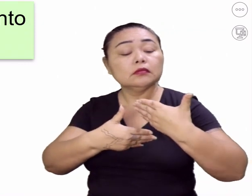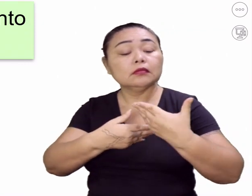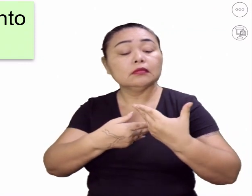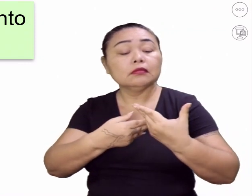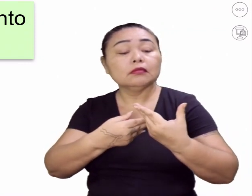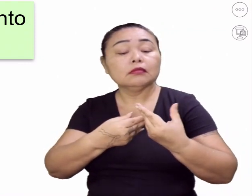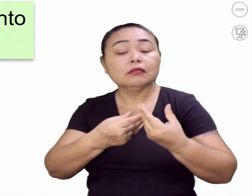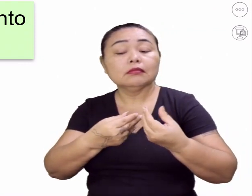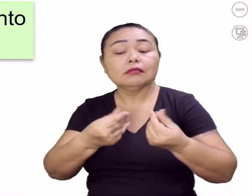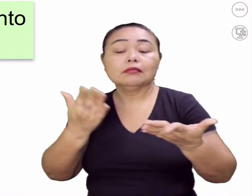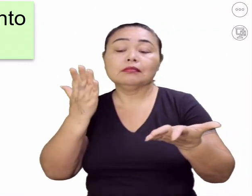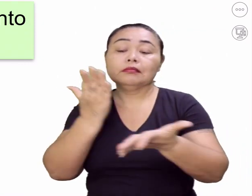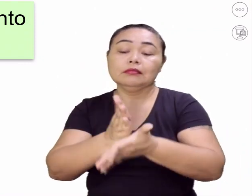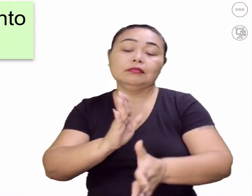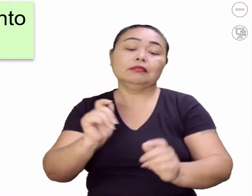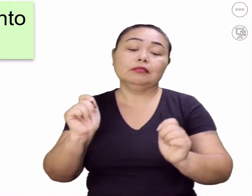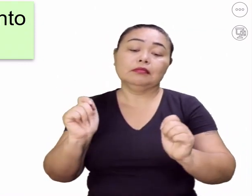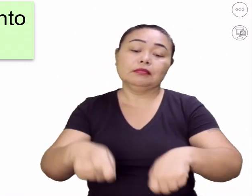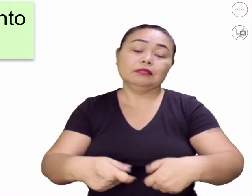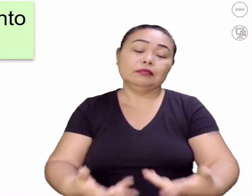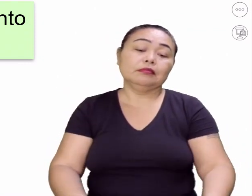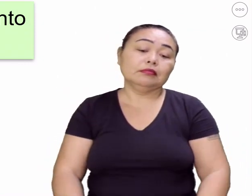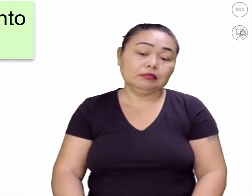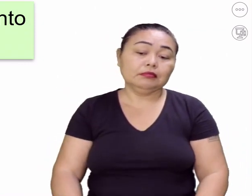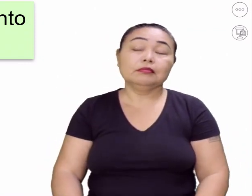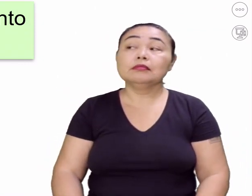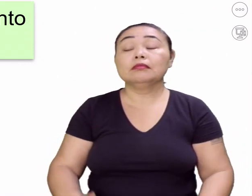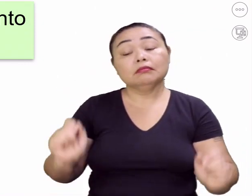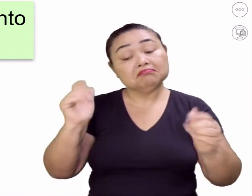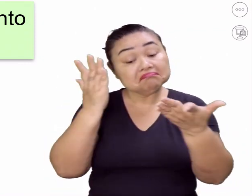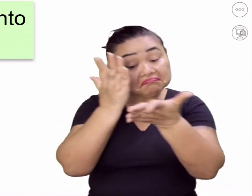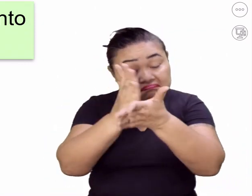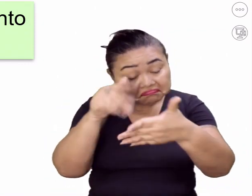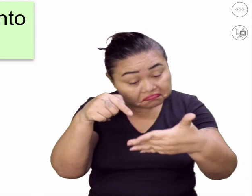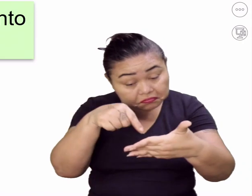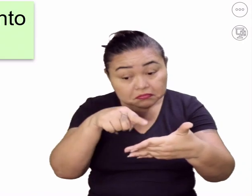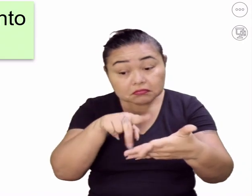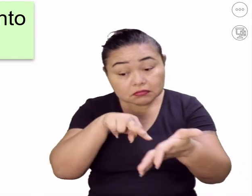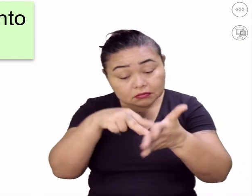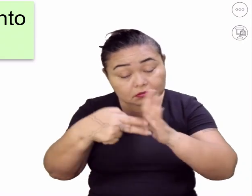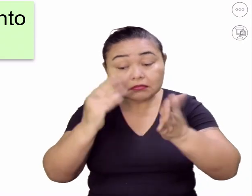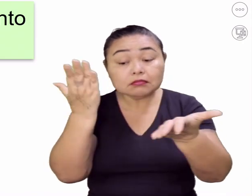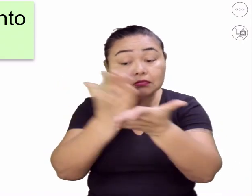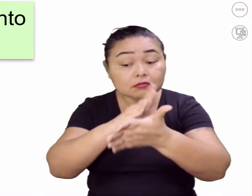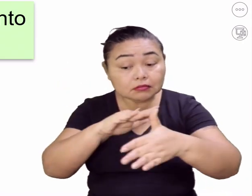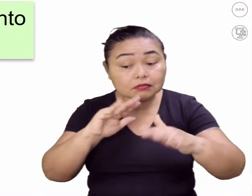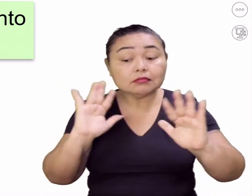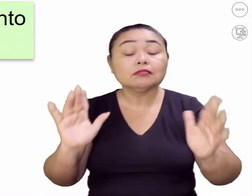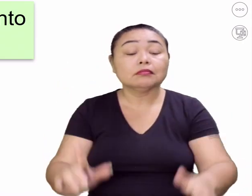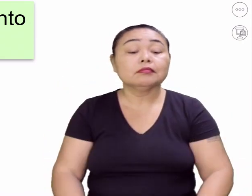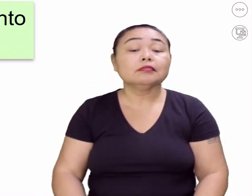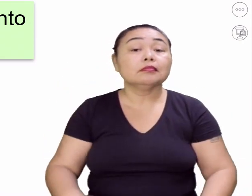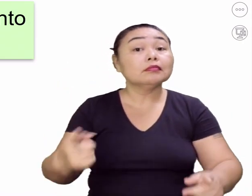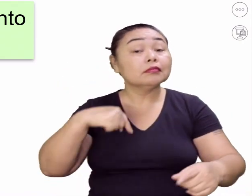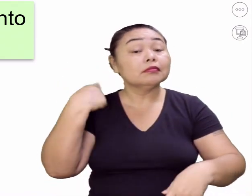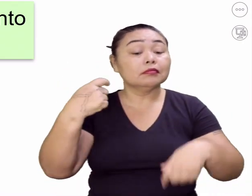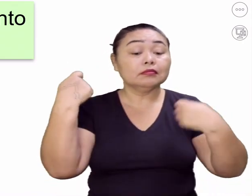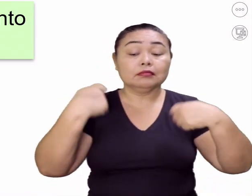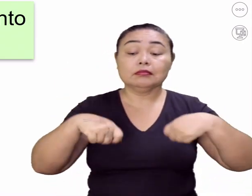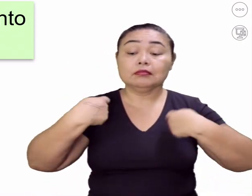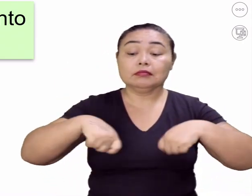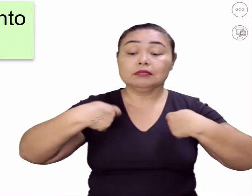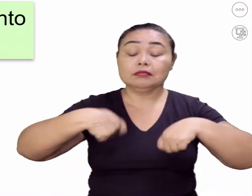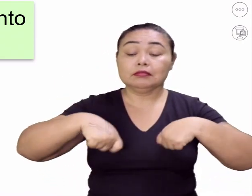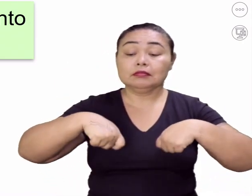finitos, né, professor Jorge? Finitos, ou seja, acabam. Exatamente. A gente precisa